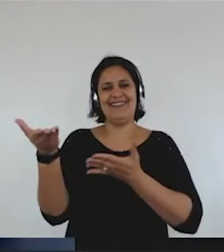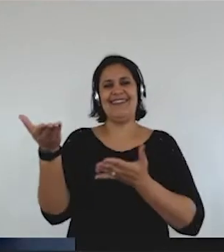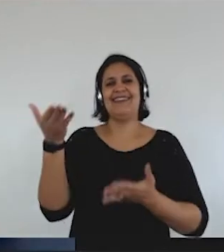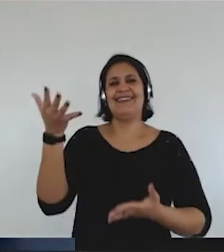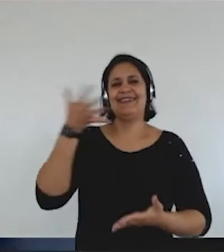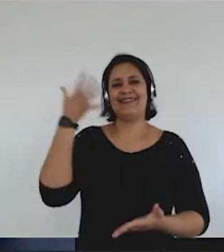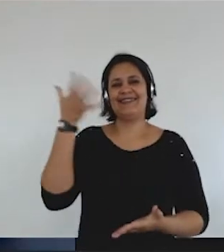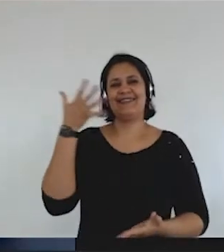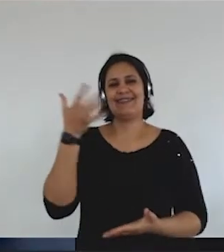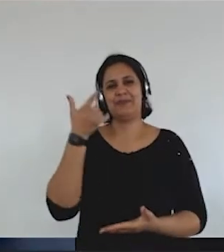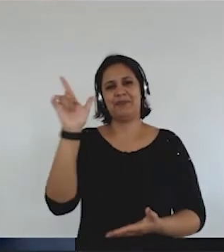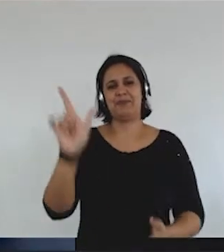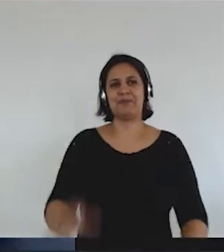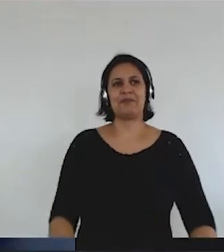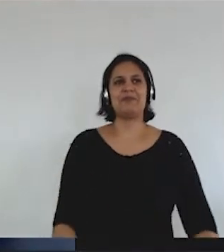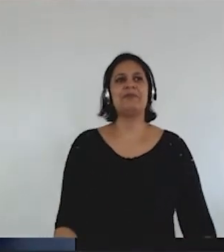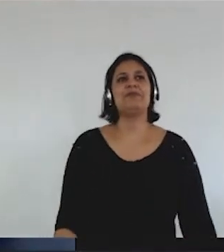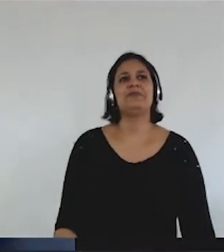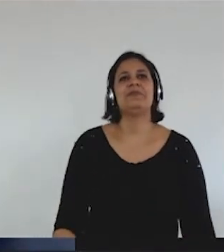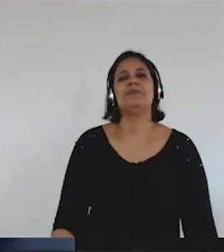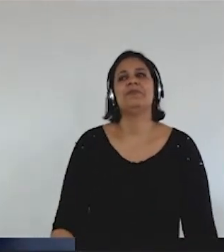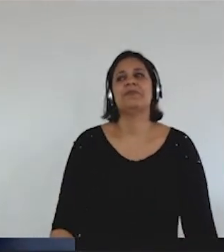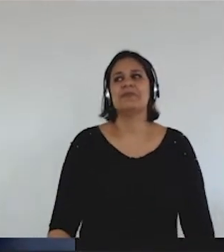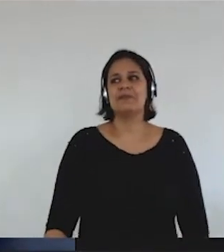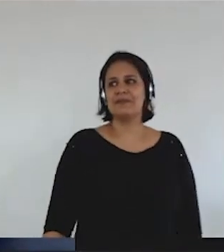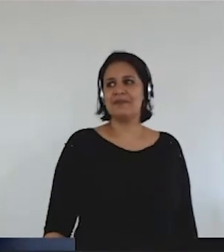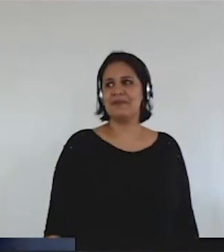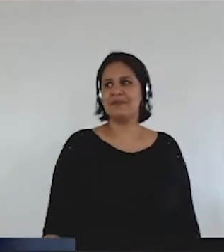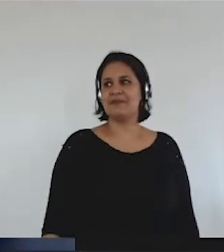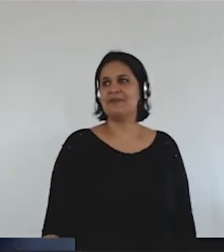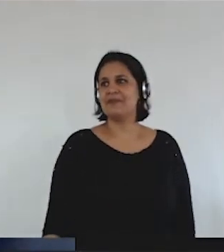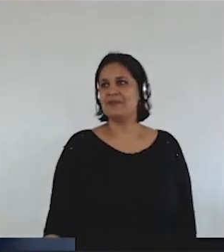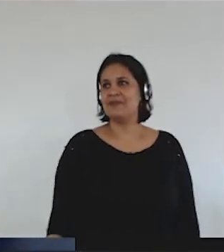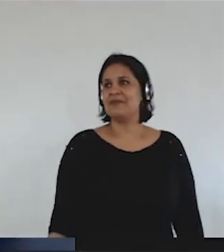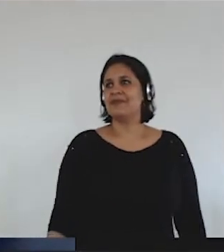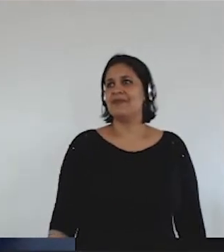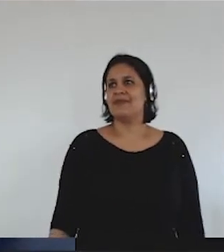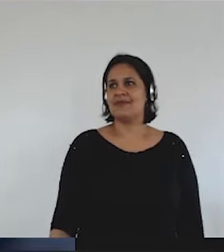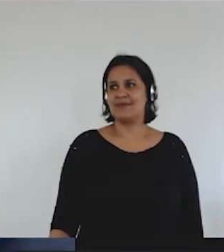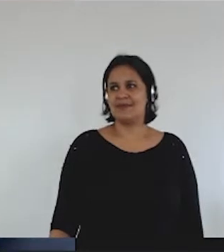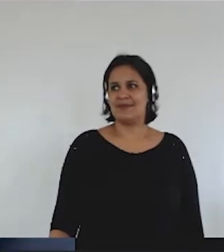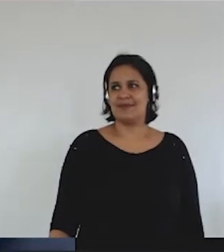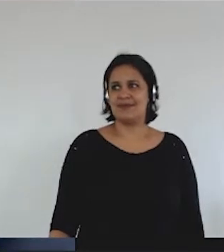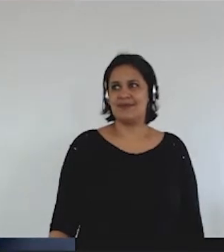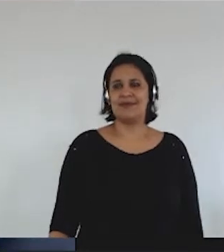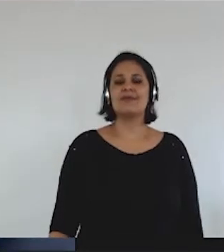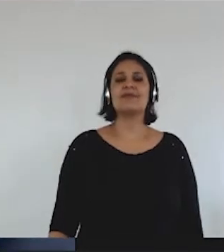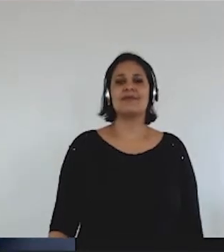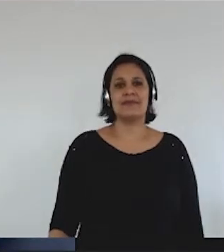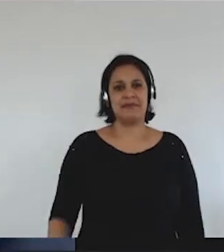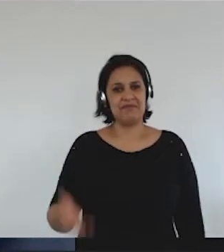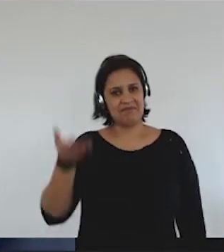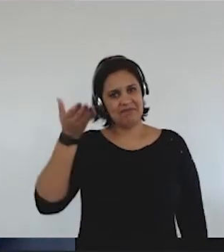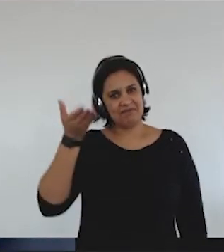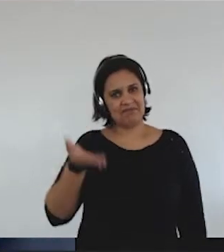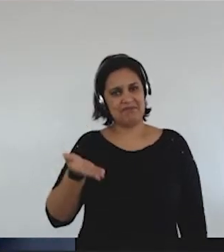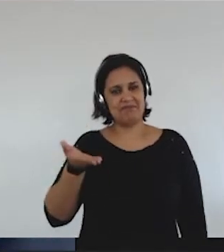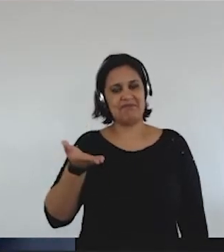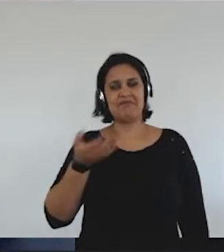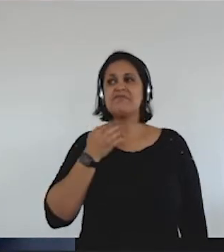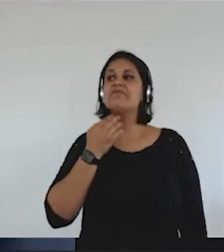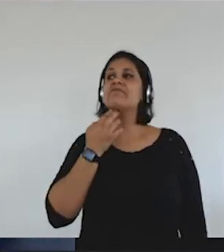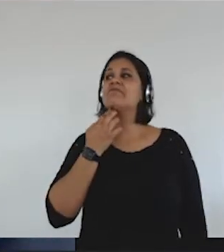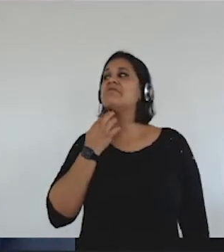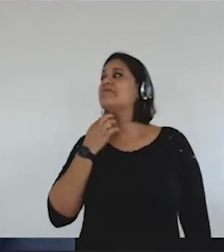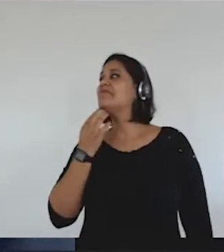a bola para o nosso professor internacional e catedrático, além de uma